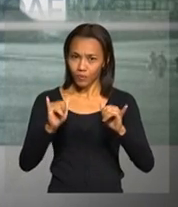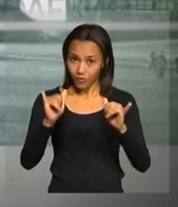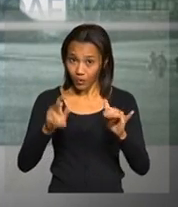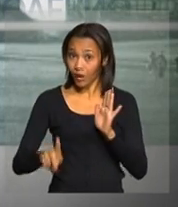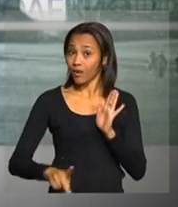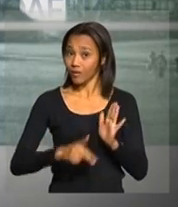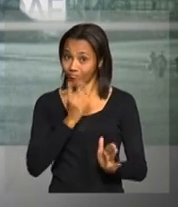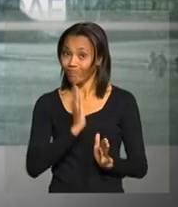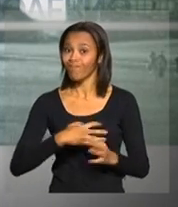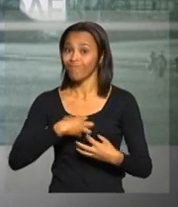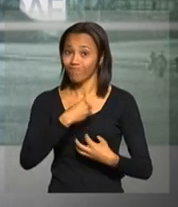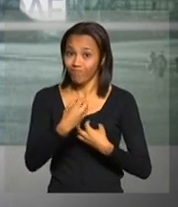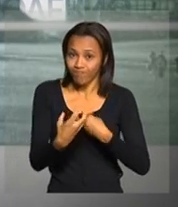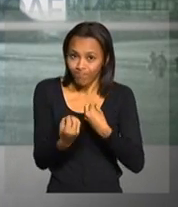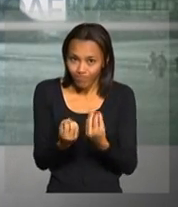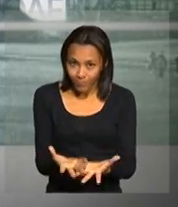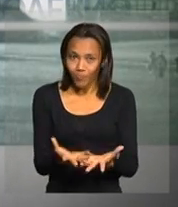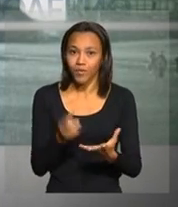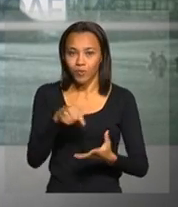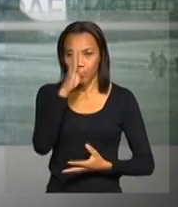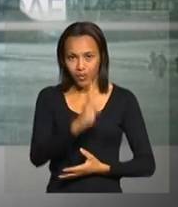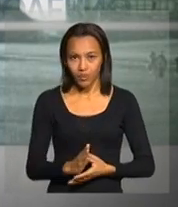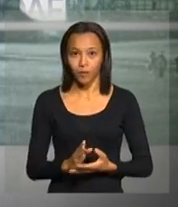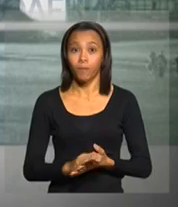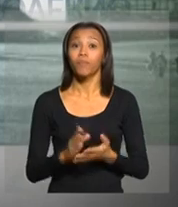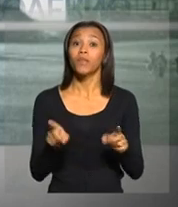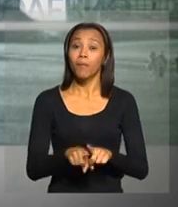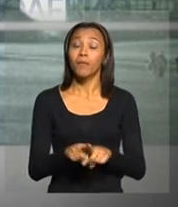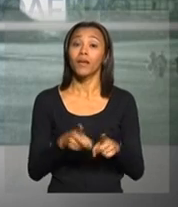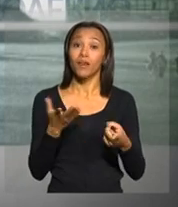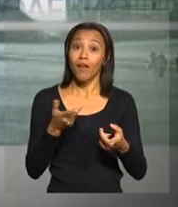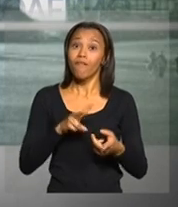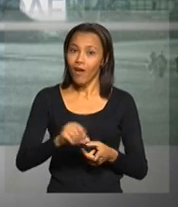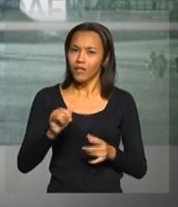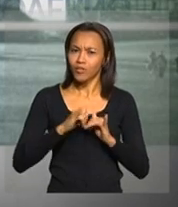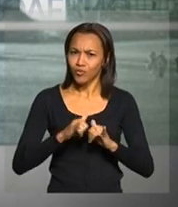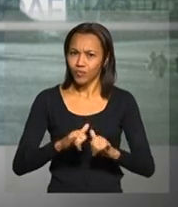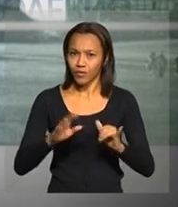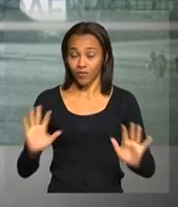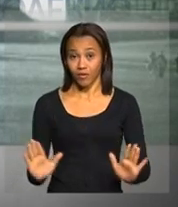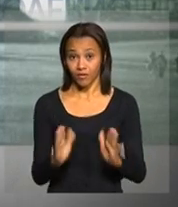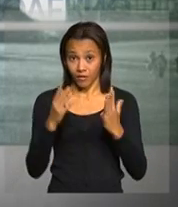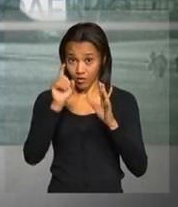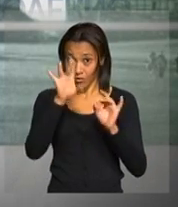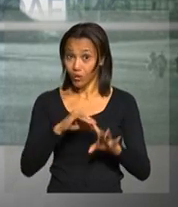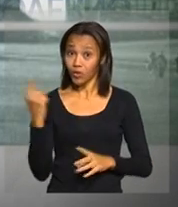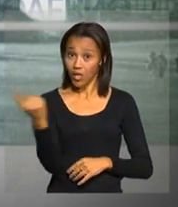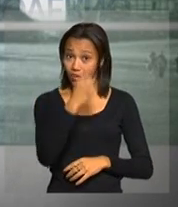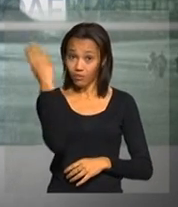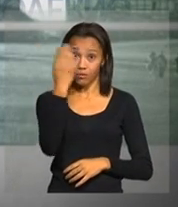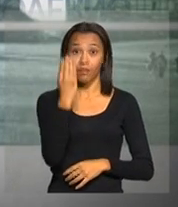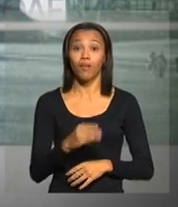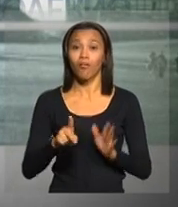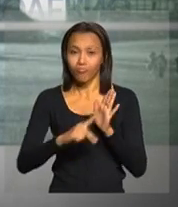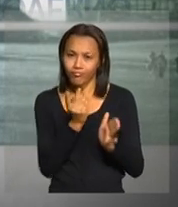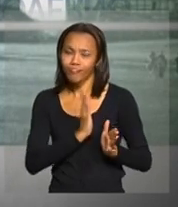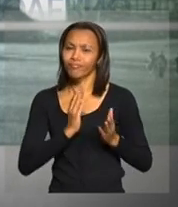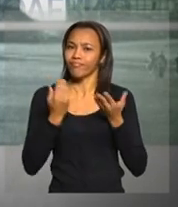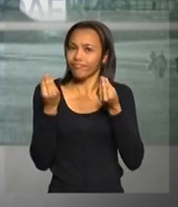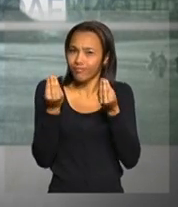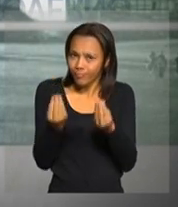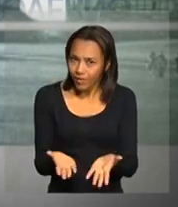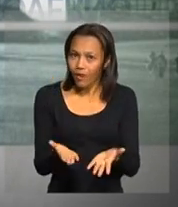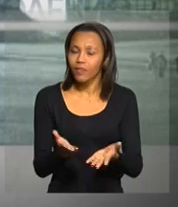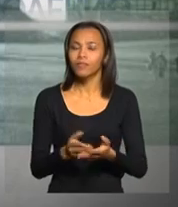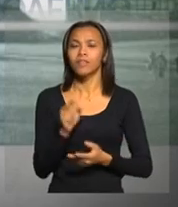em prol da realização de transplantes no país. As atividades fazem parte das comemorações do Dia Nacional de Doação